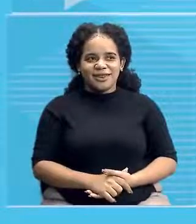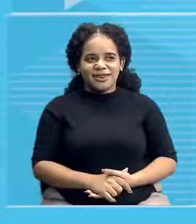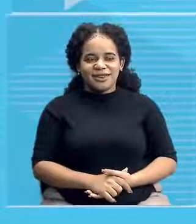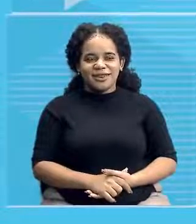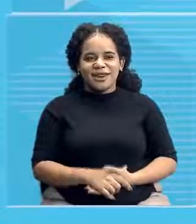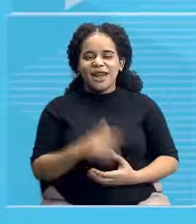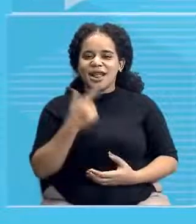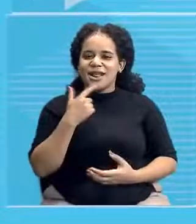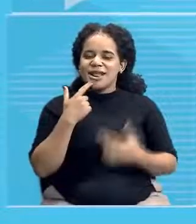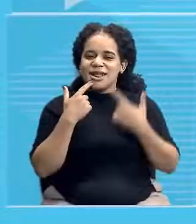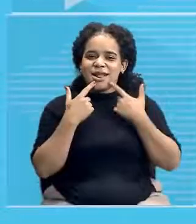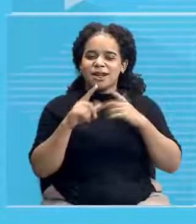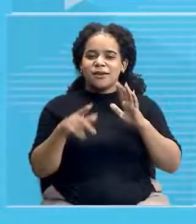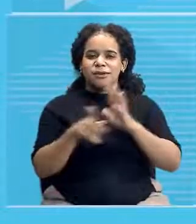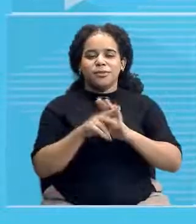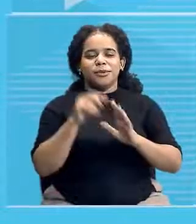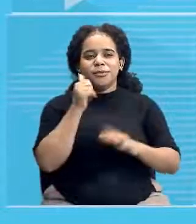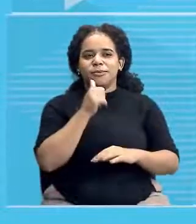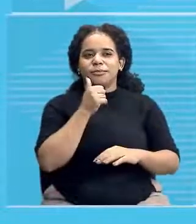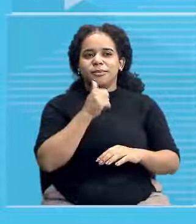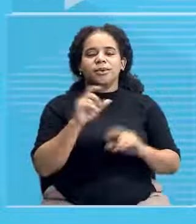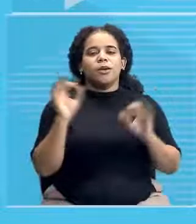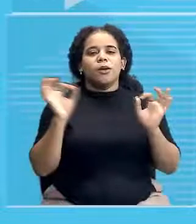Então ninguém nasce menino ou menina, gente.